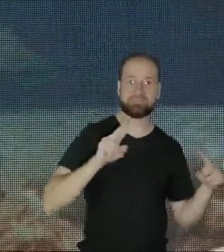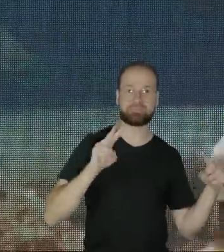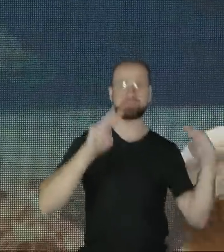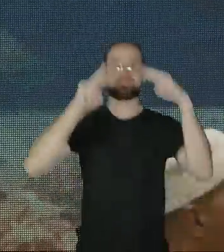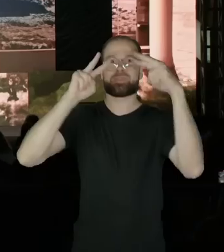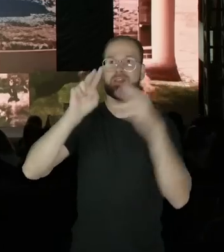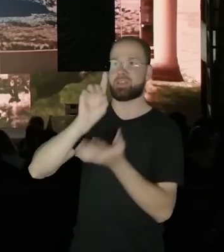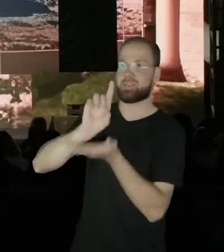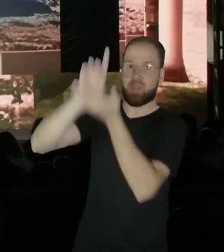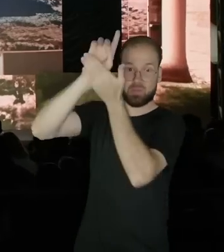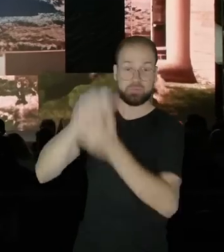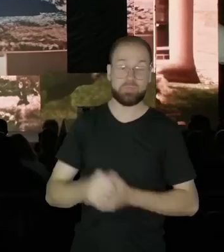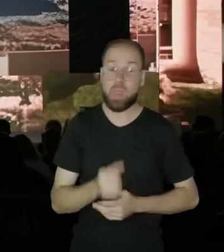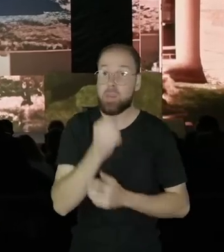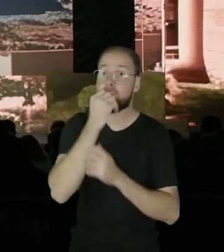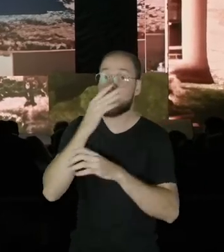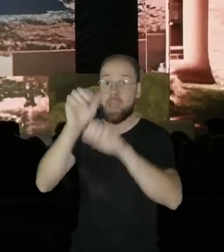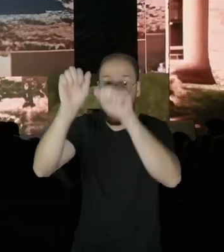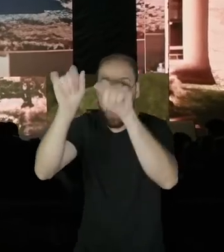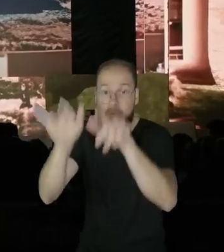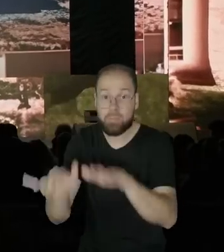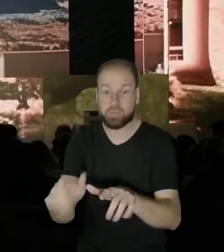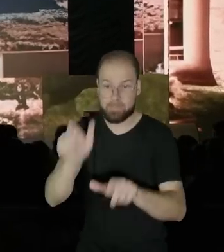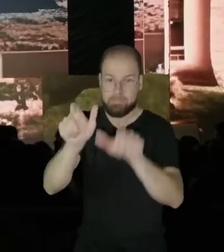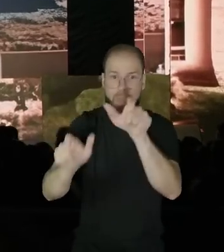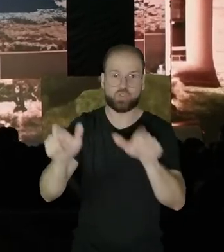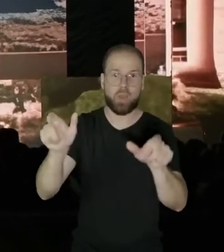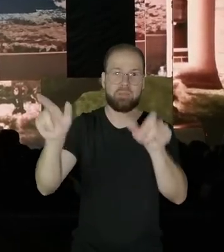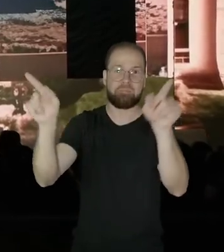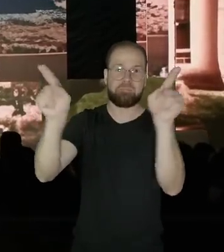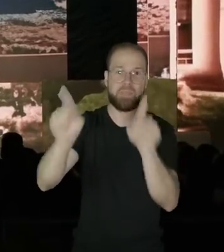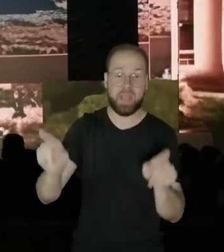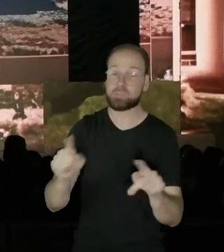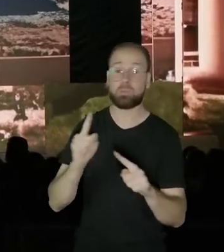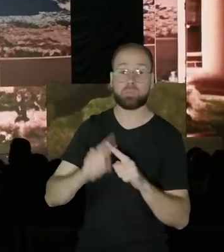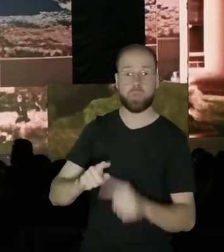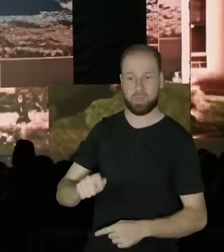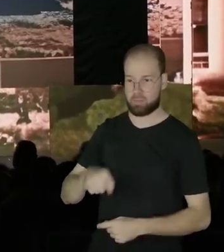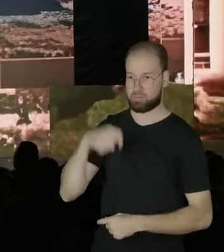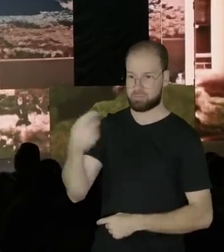Bem-aventurados os pacificadores, porque eles serão chamados filhos de Deus.